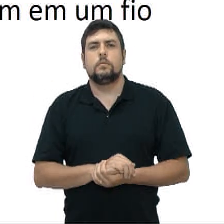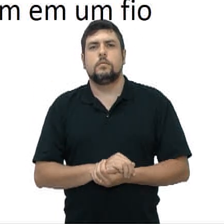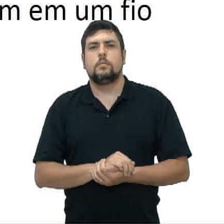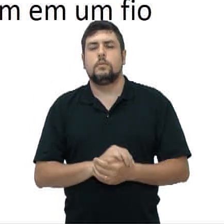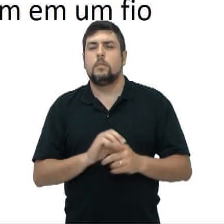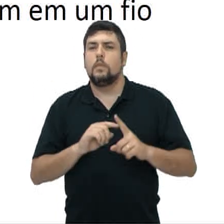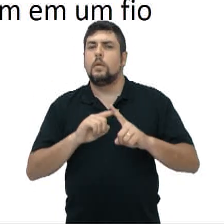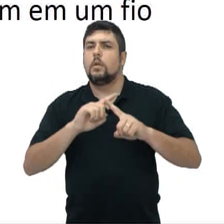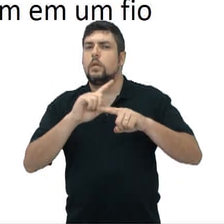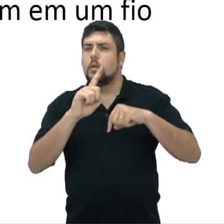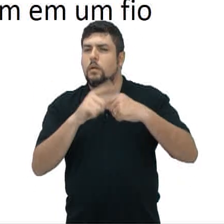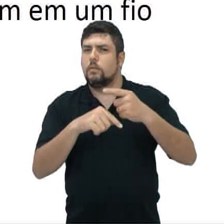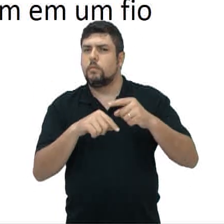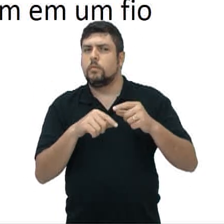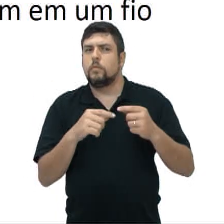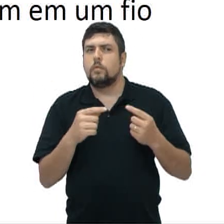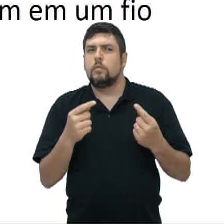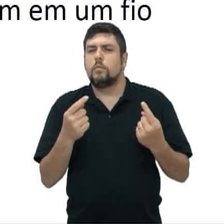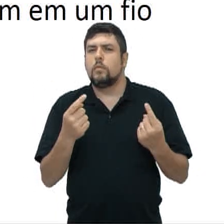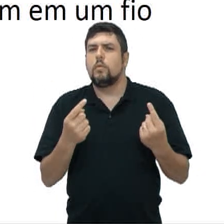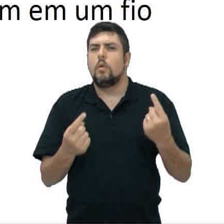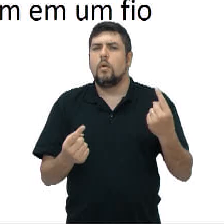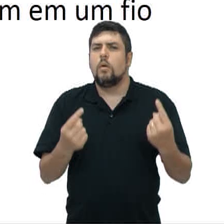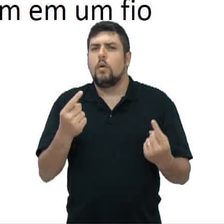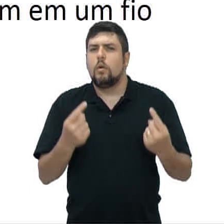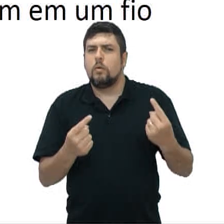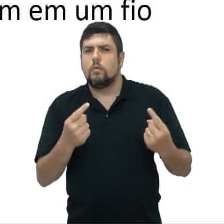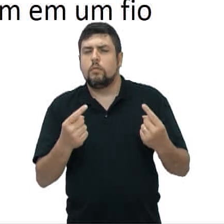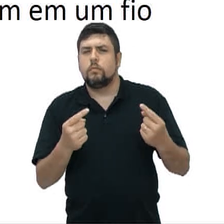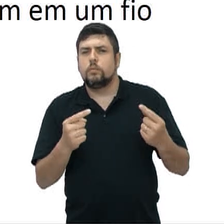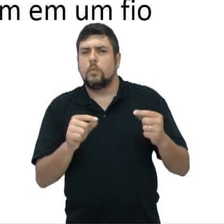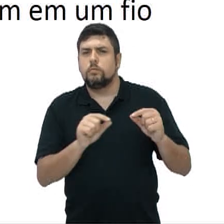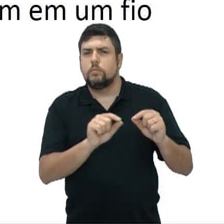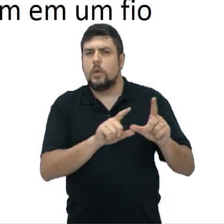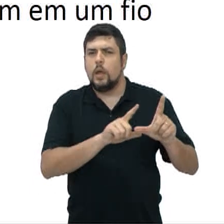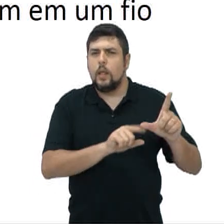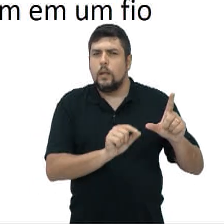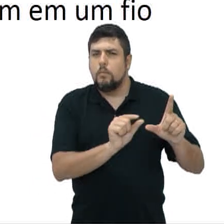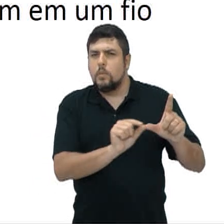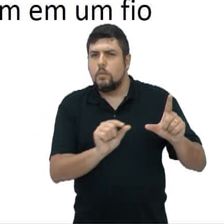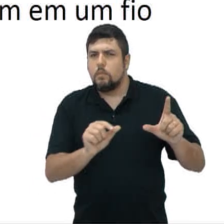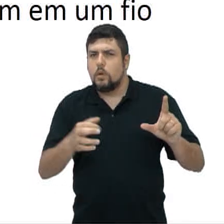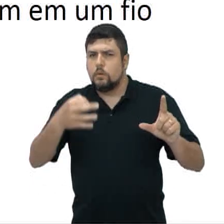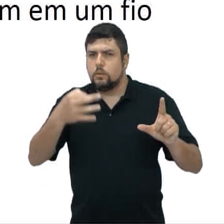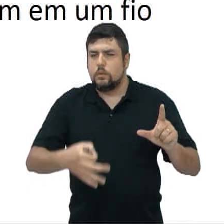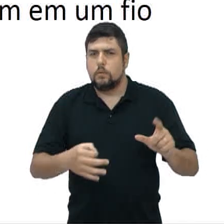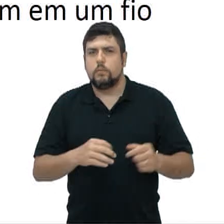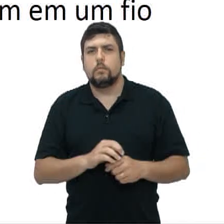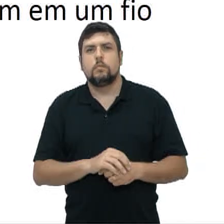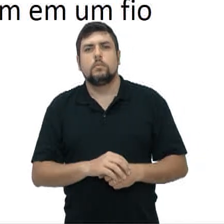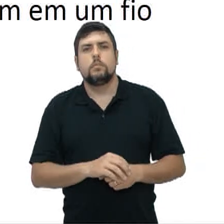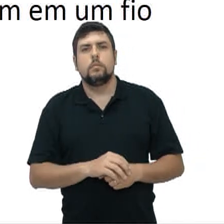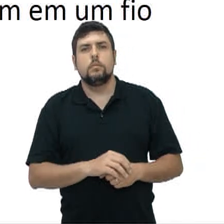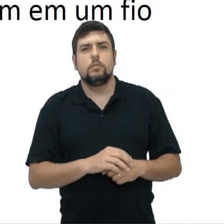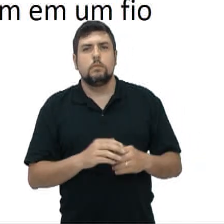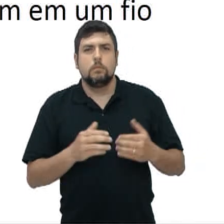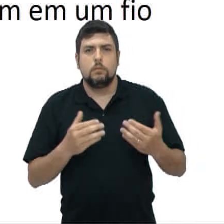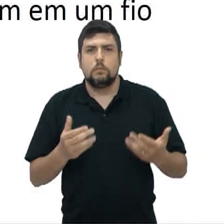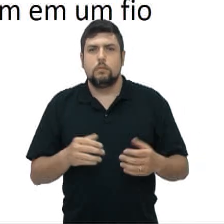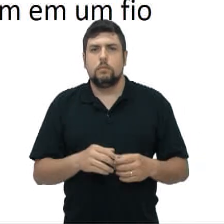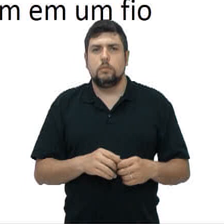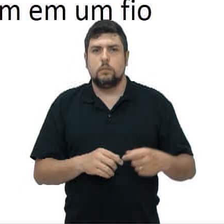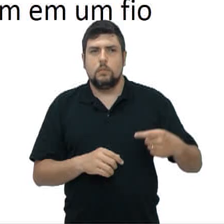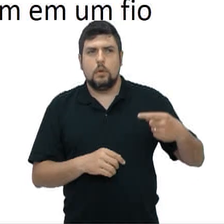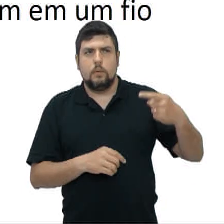assinale a alternativa que apresenta a sequência correta, né? A primeira aqui, ó, diz assim, a